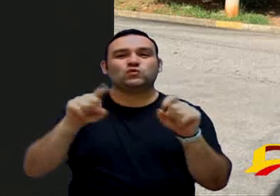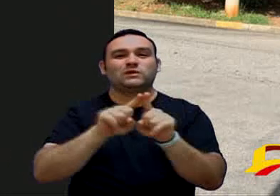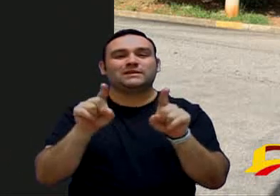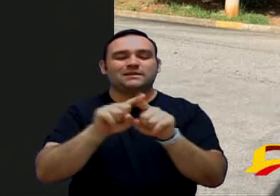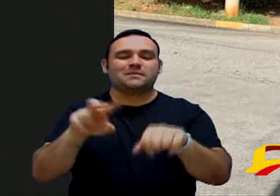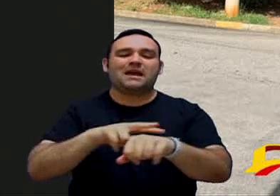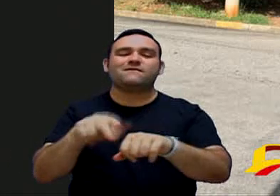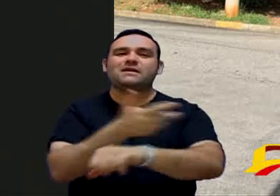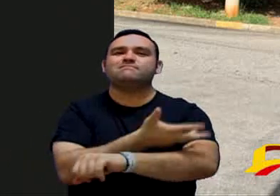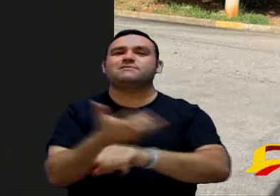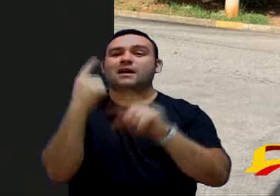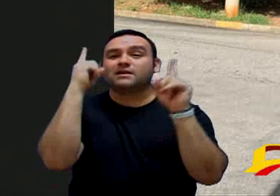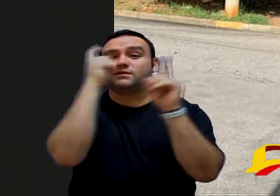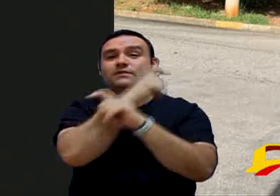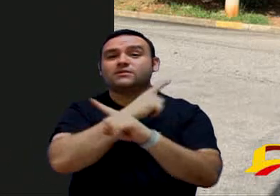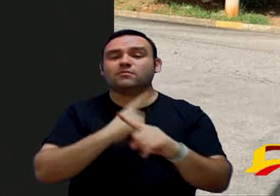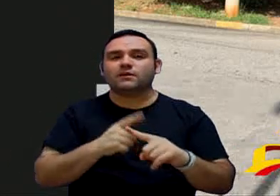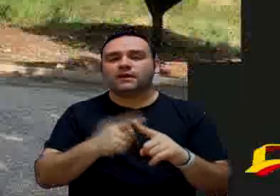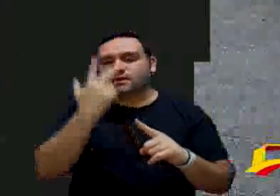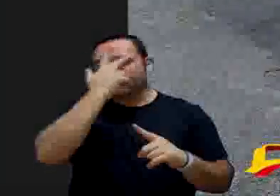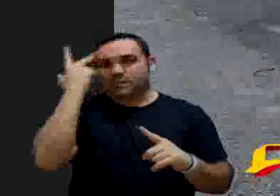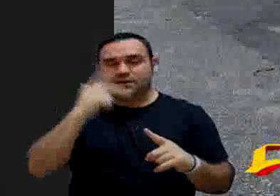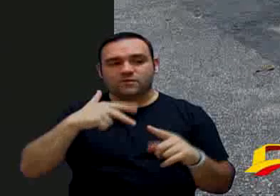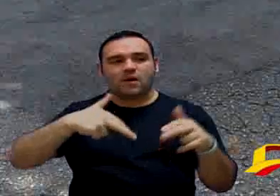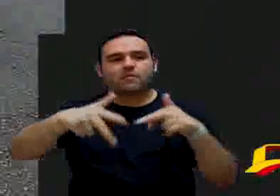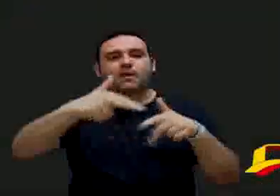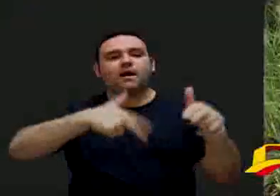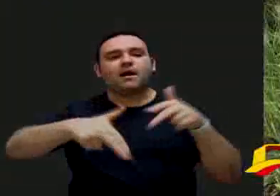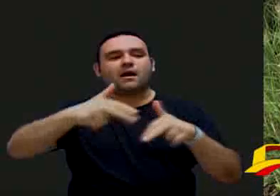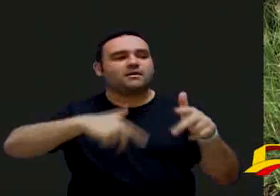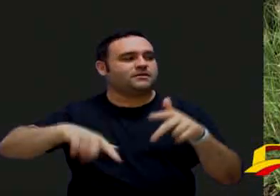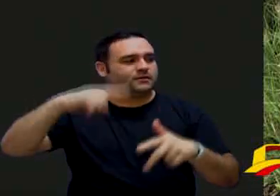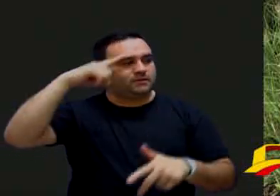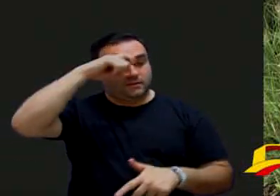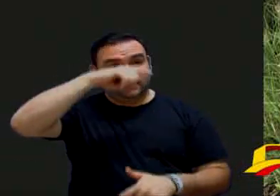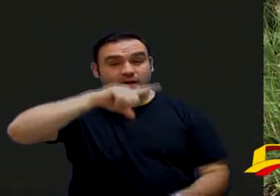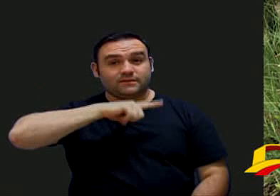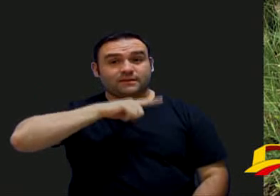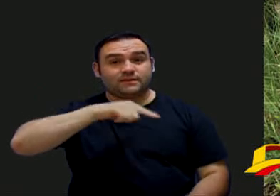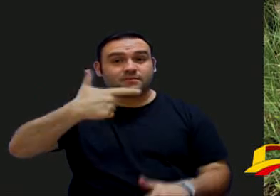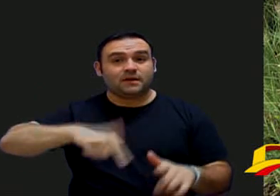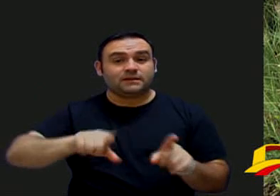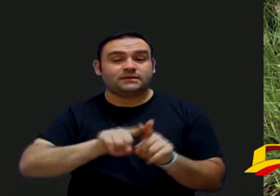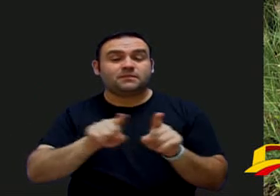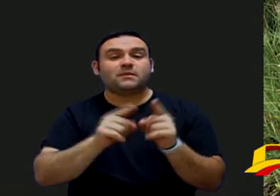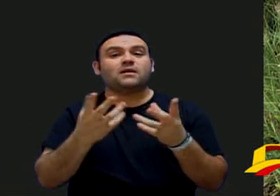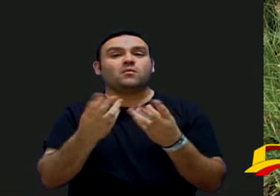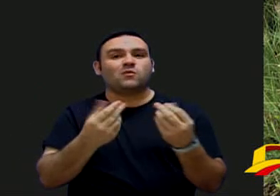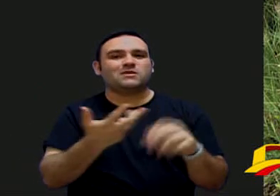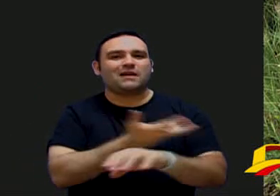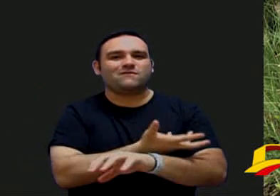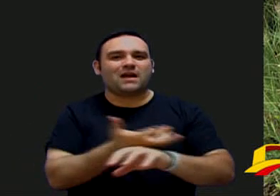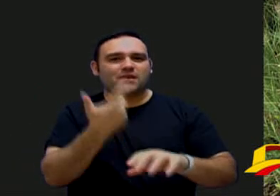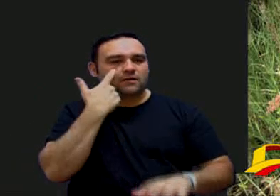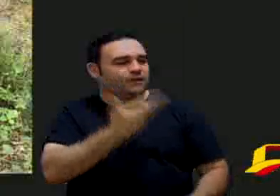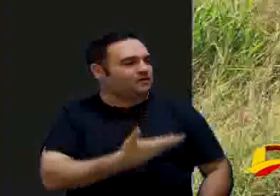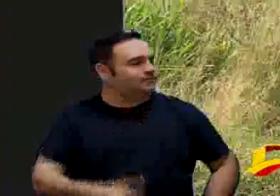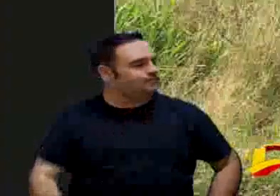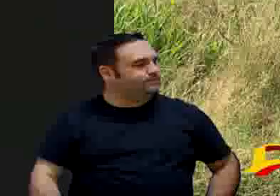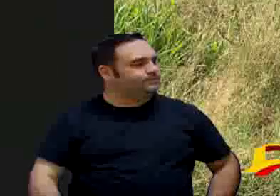própria o mato dificulta para que as pessoas transitem pelo local nós temos também a quantidade aí de mato né